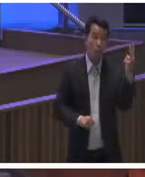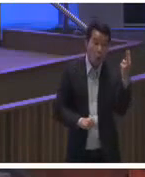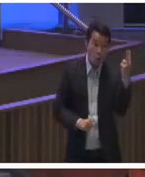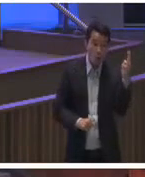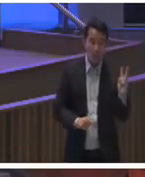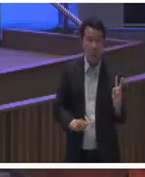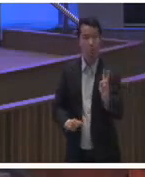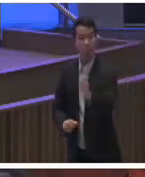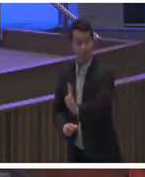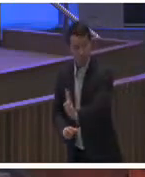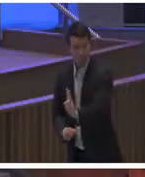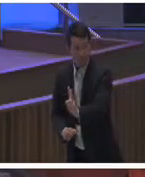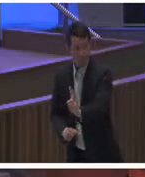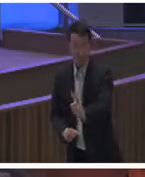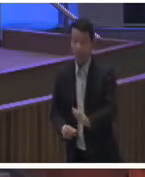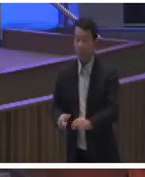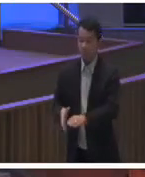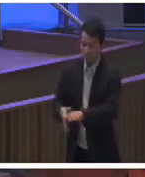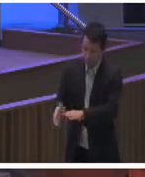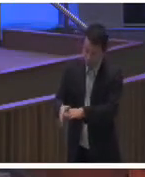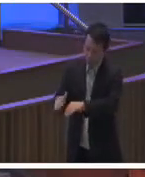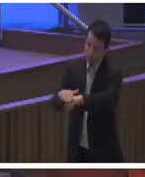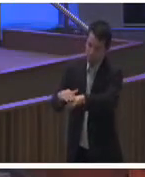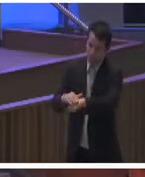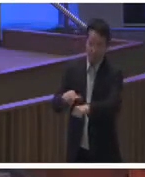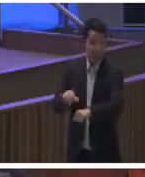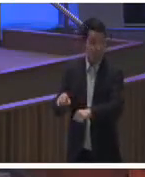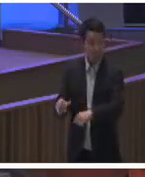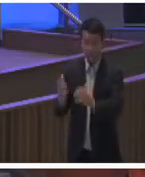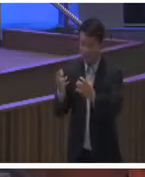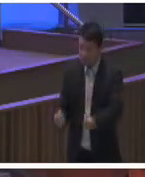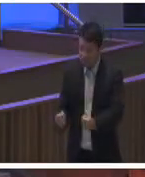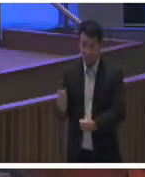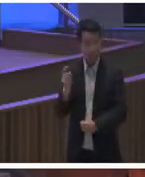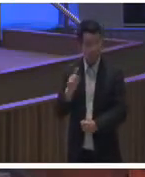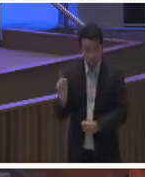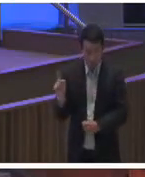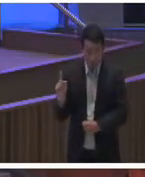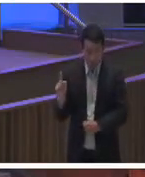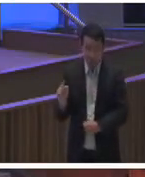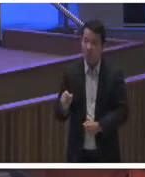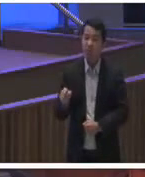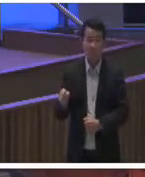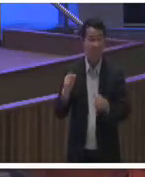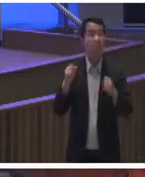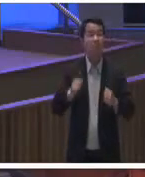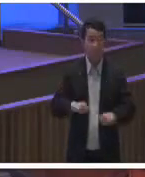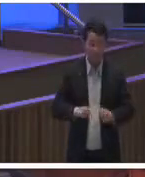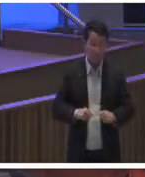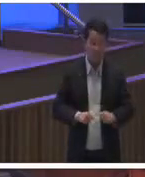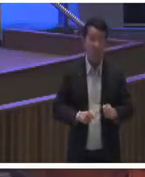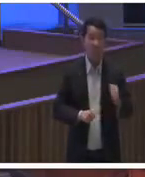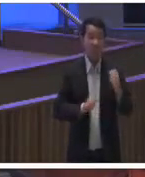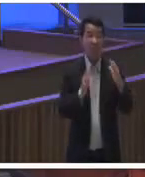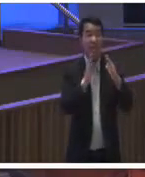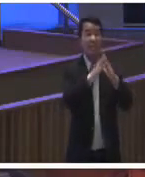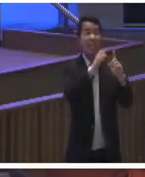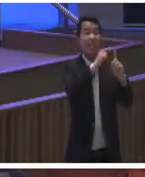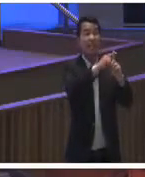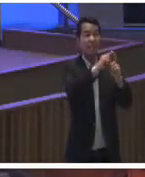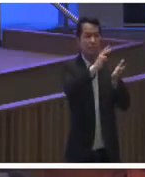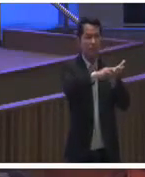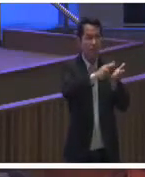mais um irmão e, outra vez, confronta. Se ele não receber essa palavra, você traz para a igreja, traz para